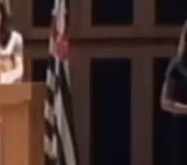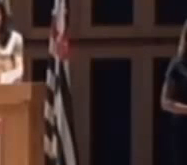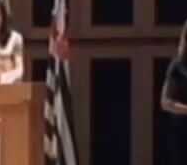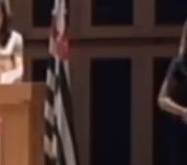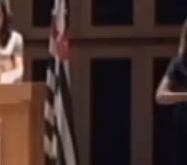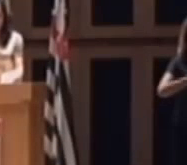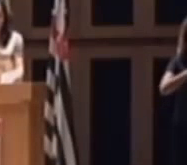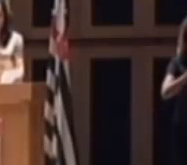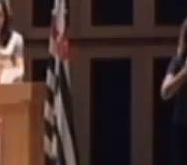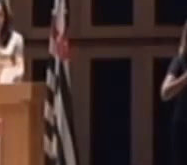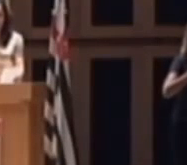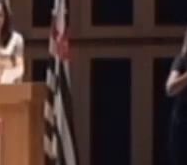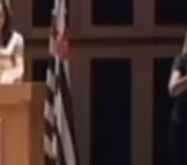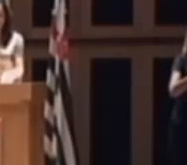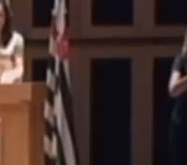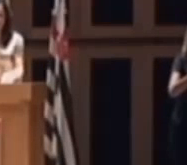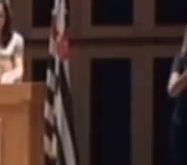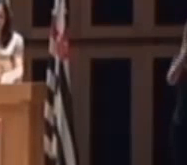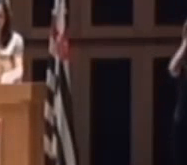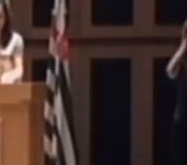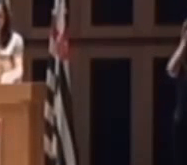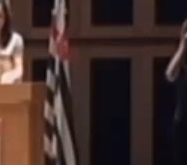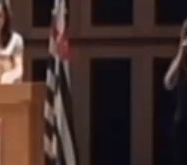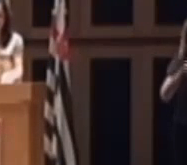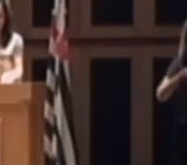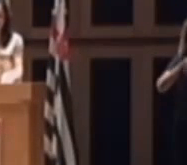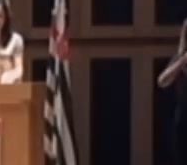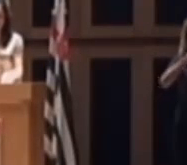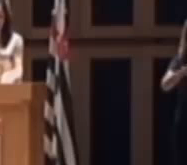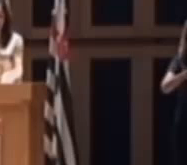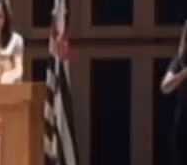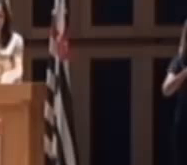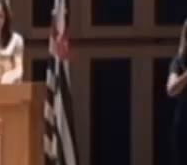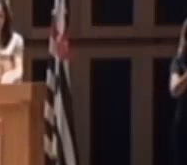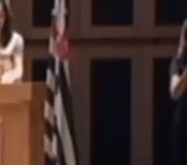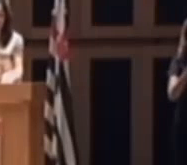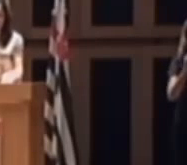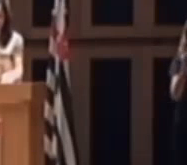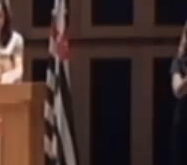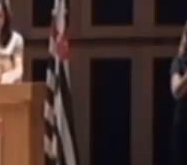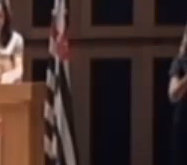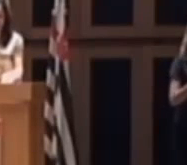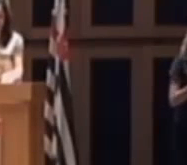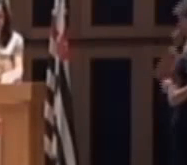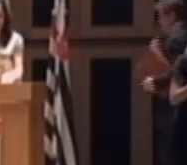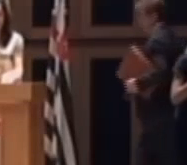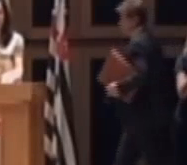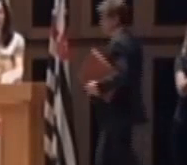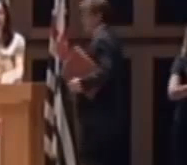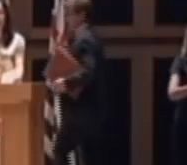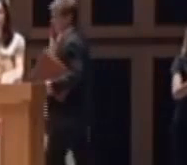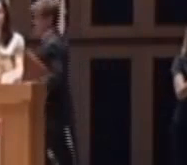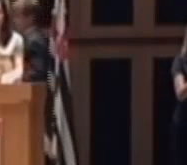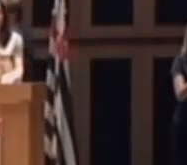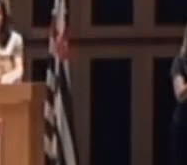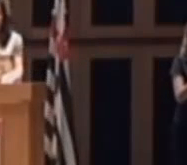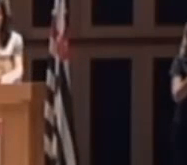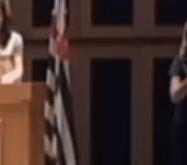Antes de iniciar a mesa, lembro a todos que os certificados estarão disponíveis no site. Os participantes receberão um